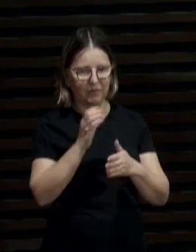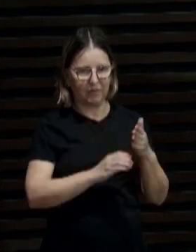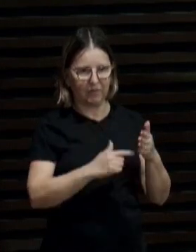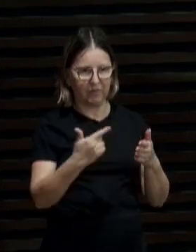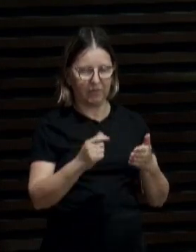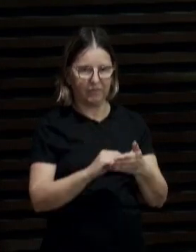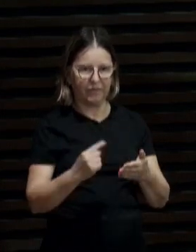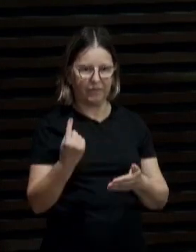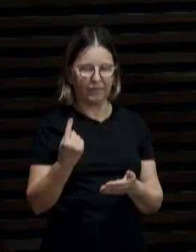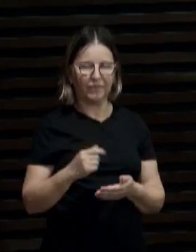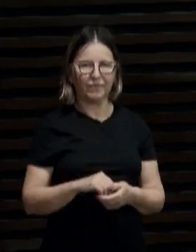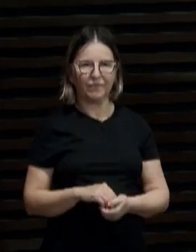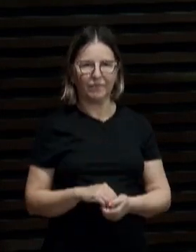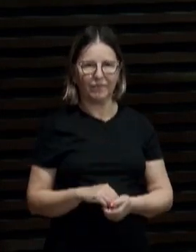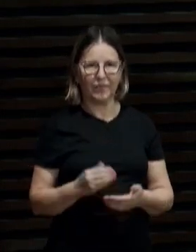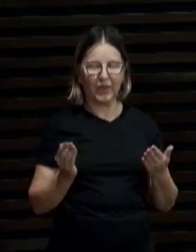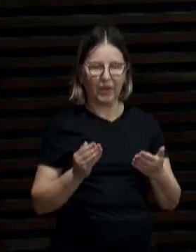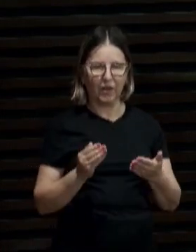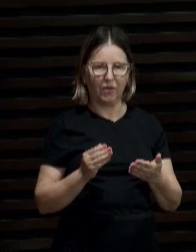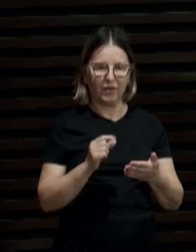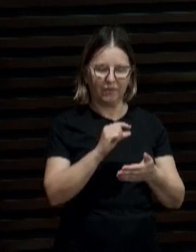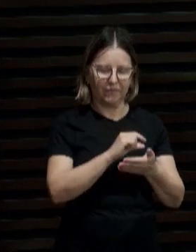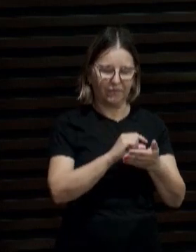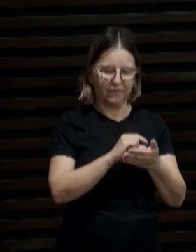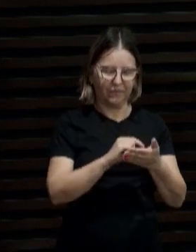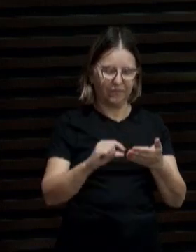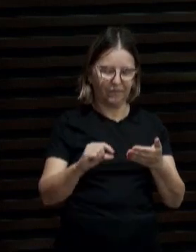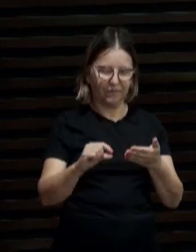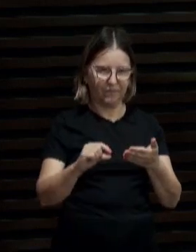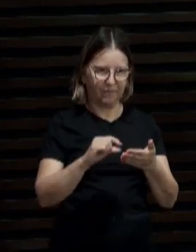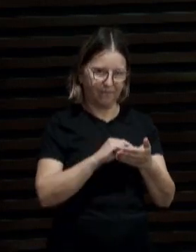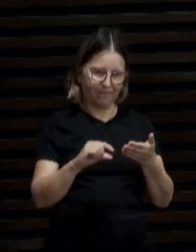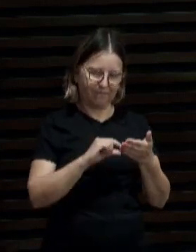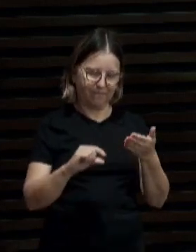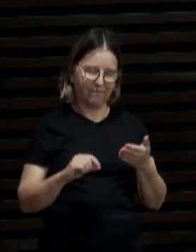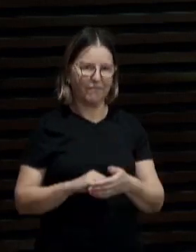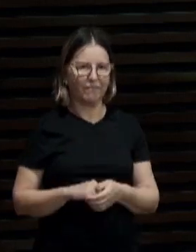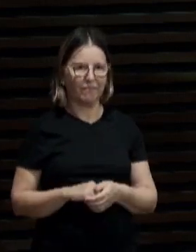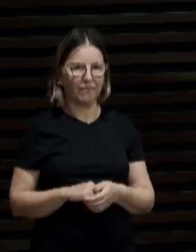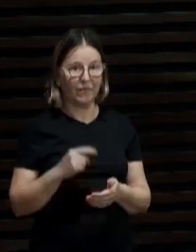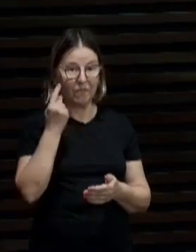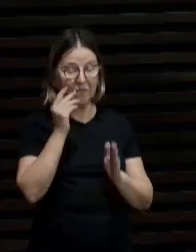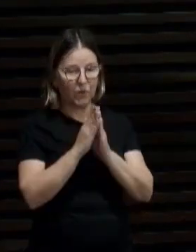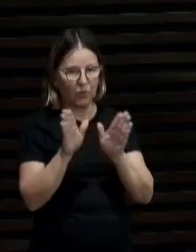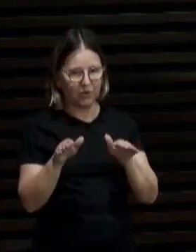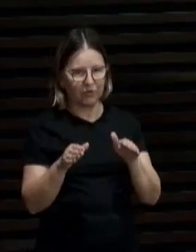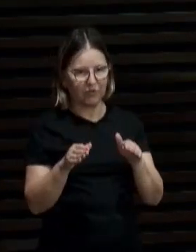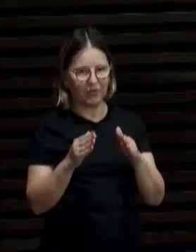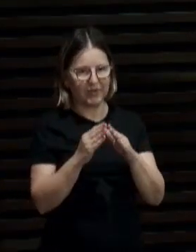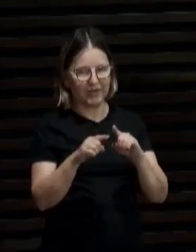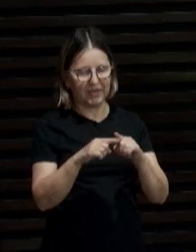então agora discorrer verso a verso sobre a carta de Jesus aos Efésios. Ao anjo da igreja em